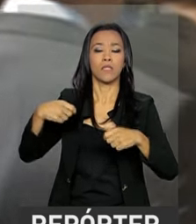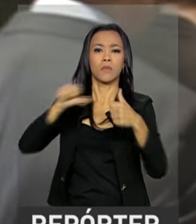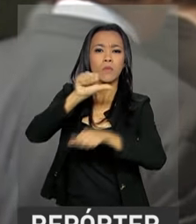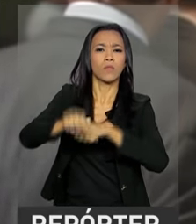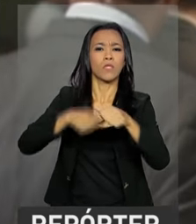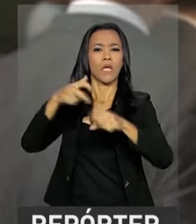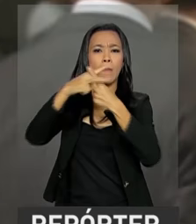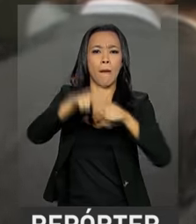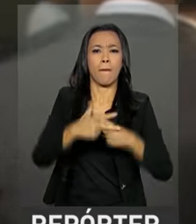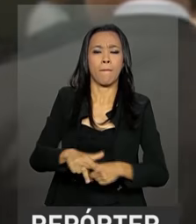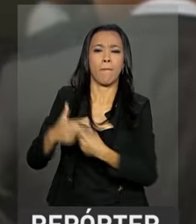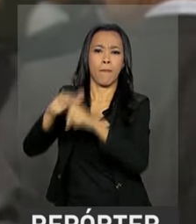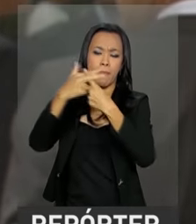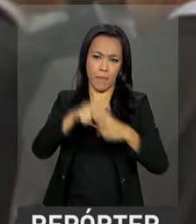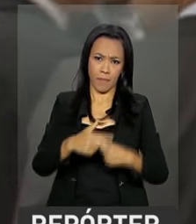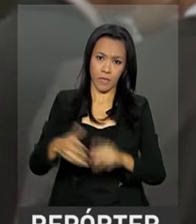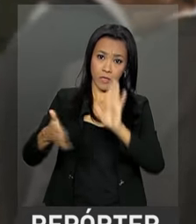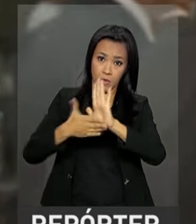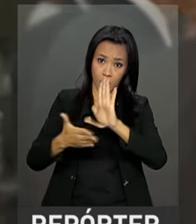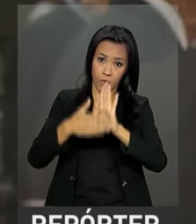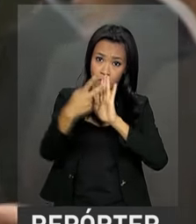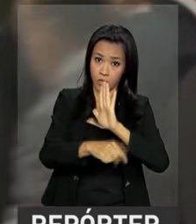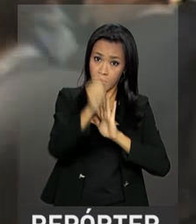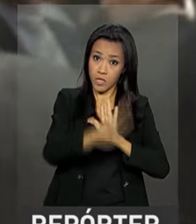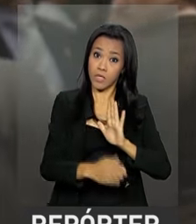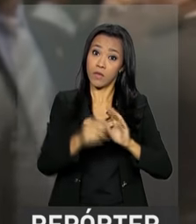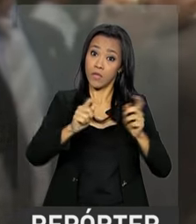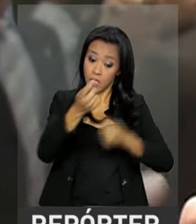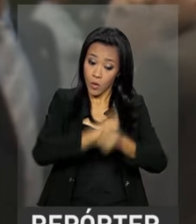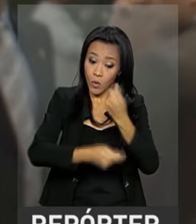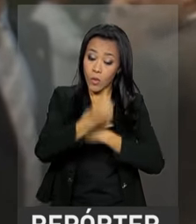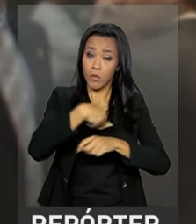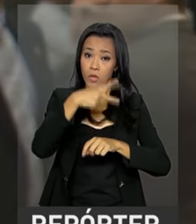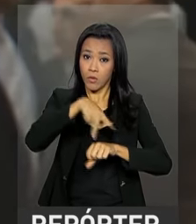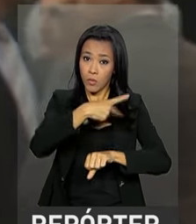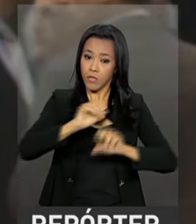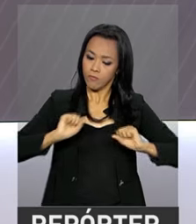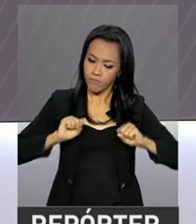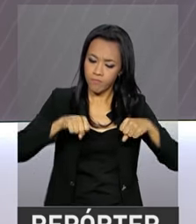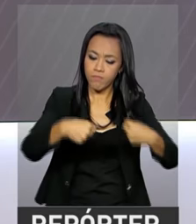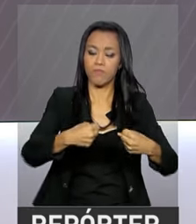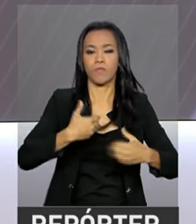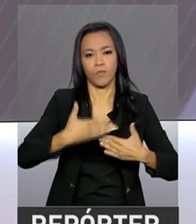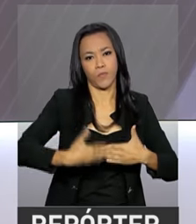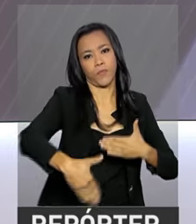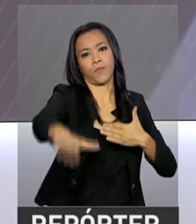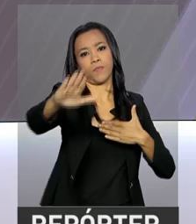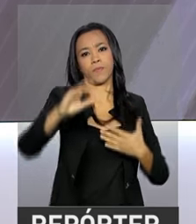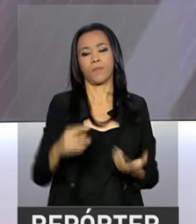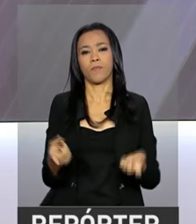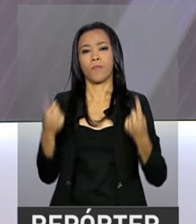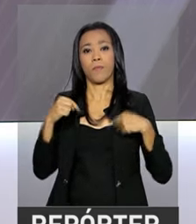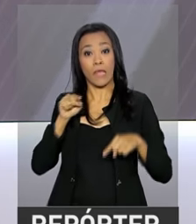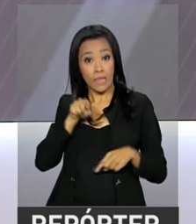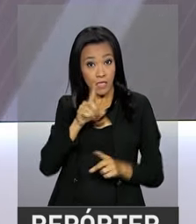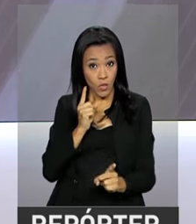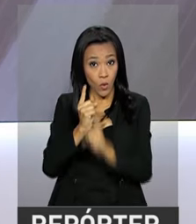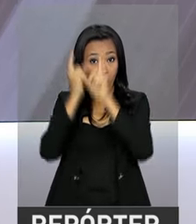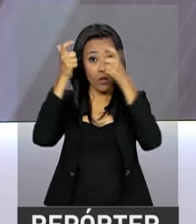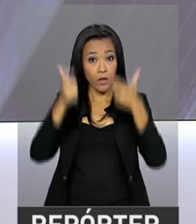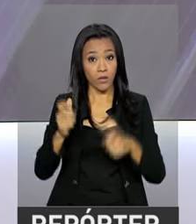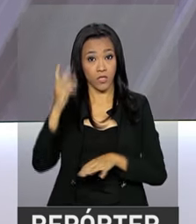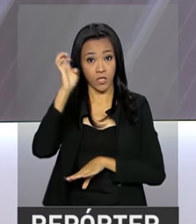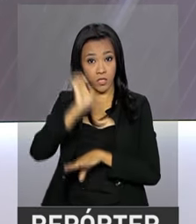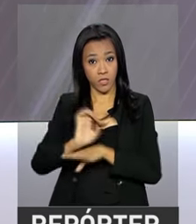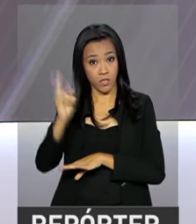volte a ter um desenvolvimento econômico social sustentável durante esse encontro em são paulo o presidente